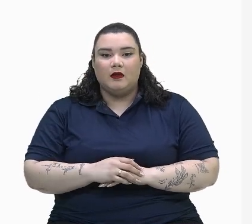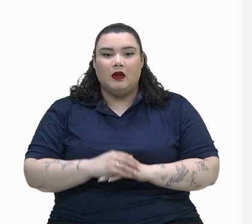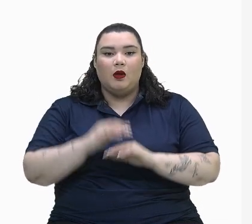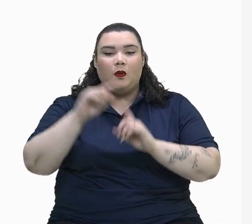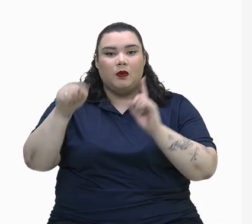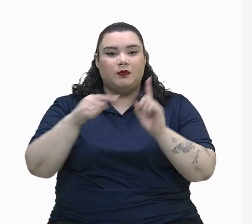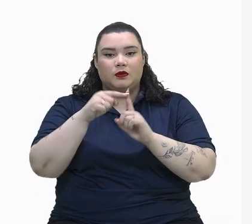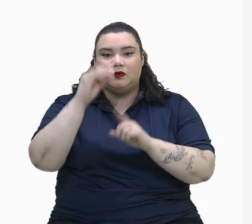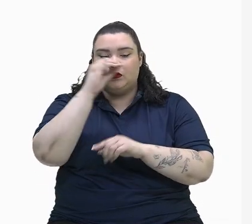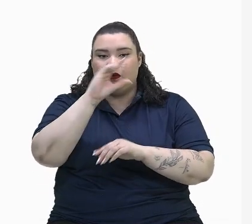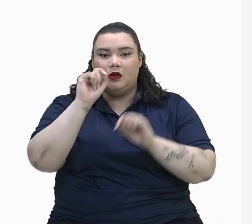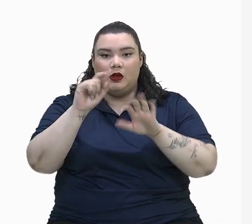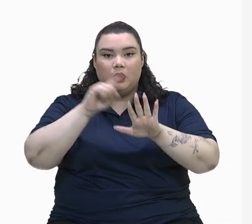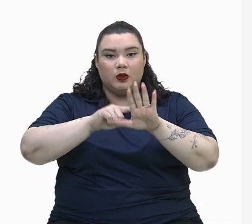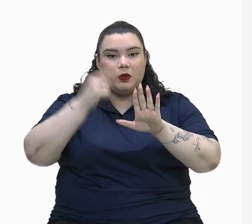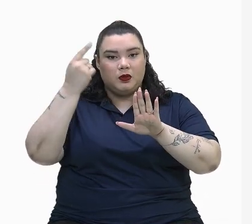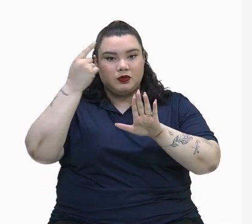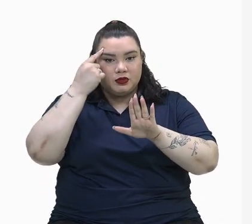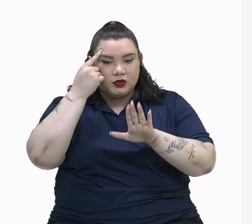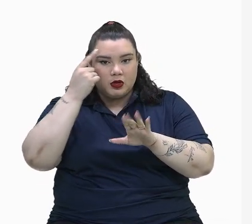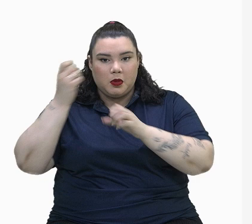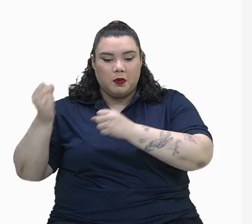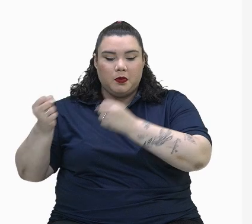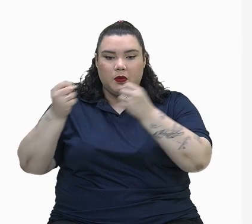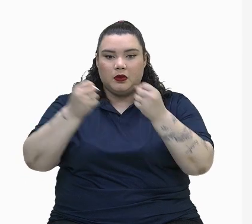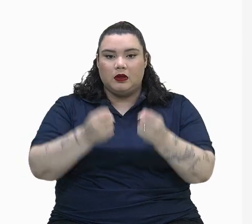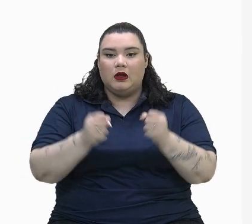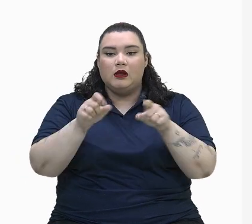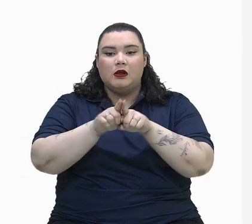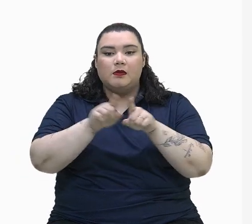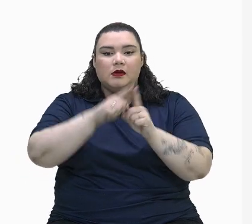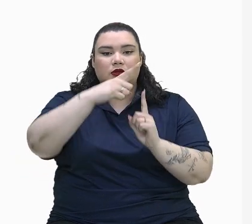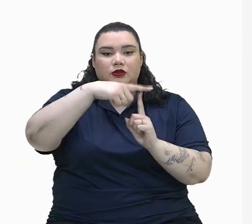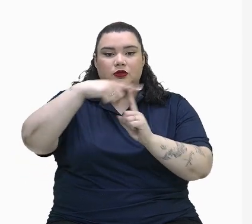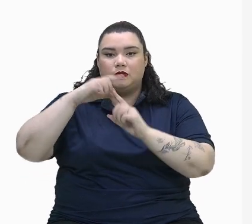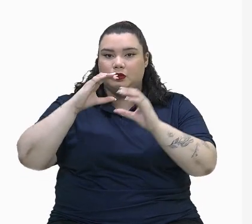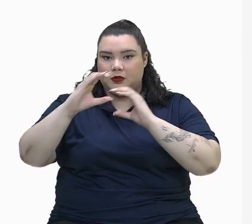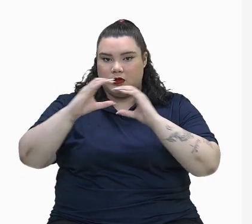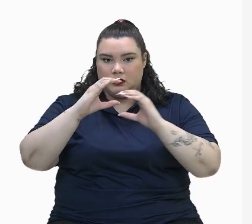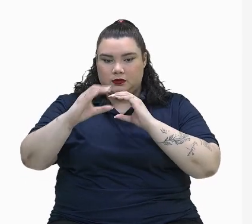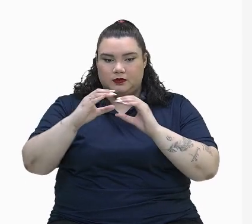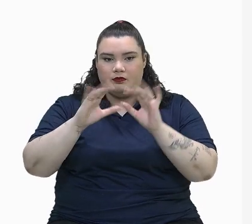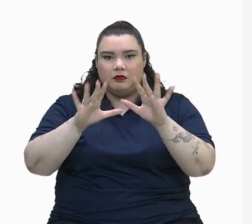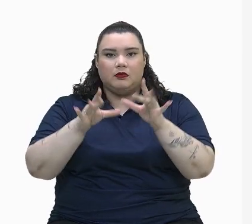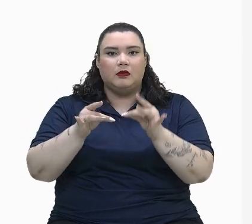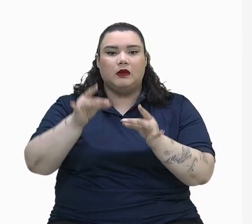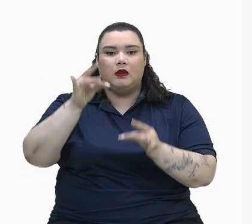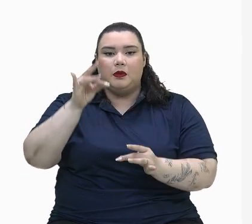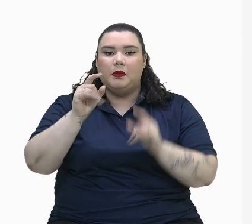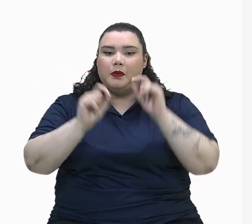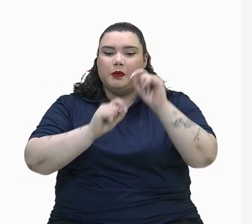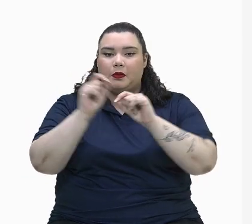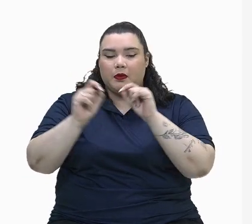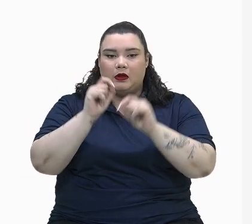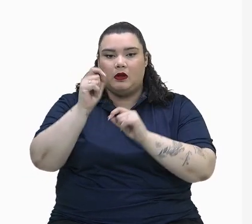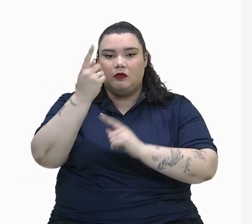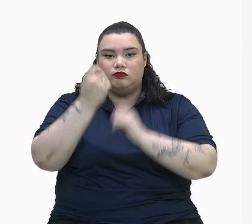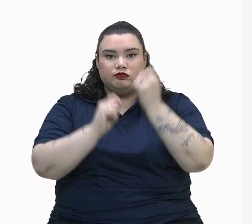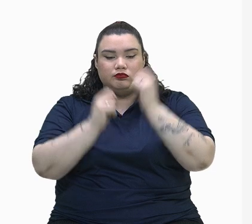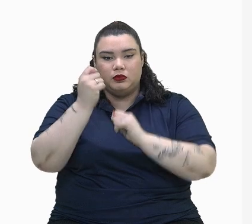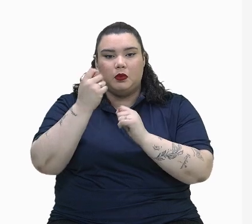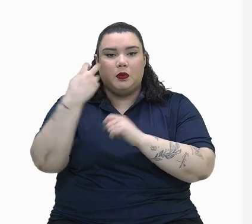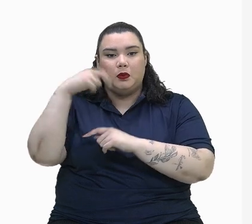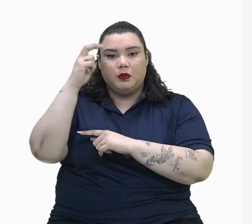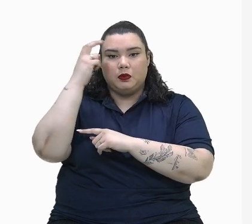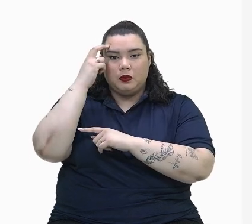ideologia, poder e meios de comunicação. Detalhamento: indústria cultural, os meios